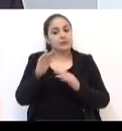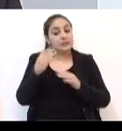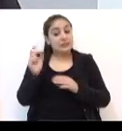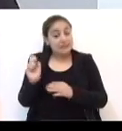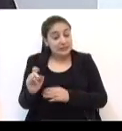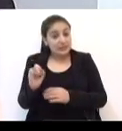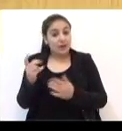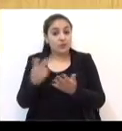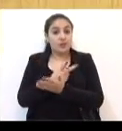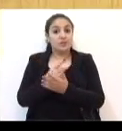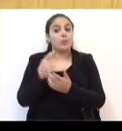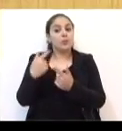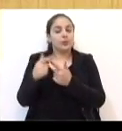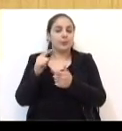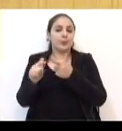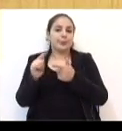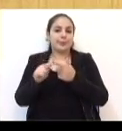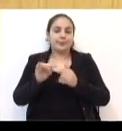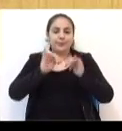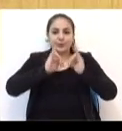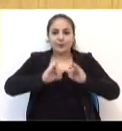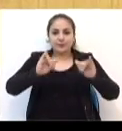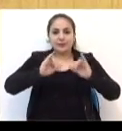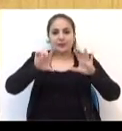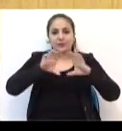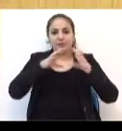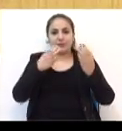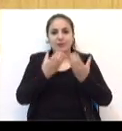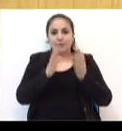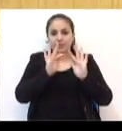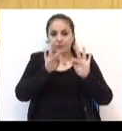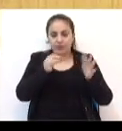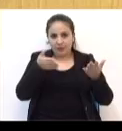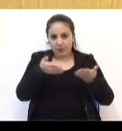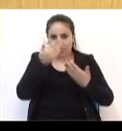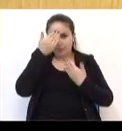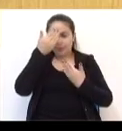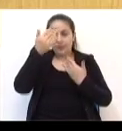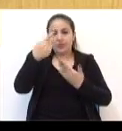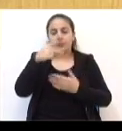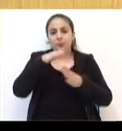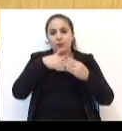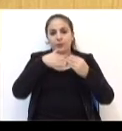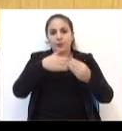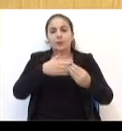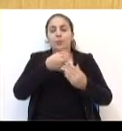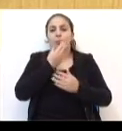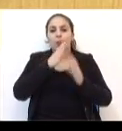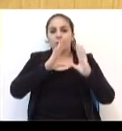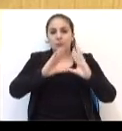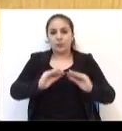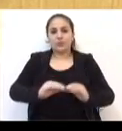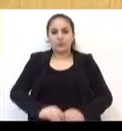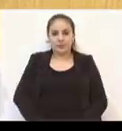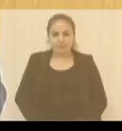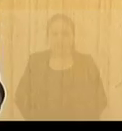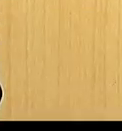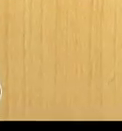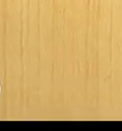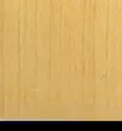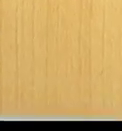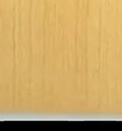está ocorrendo com essa criança. E o Jornal da Câmara de hoje termina aqui. Obrigada pela sua companhia e uma boa noite.